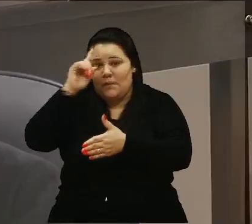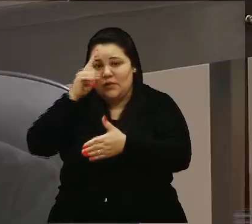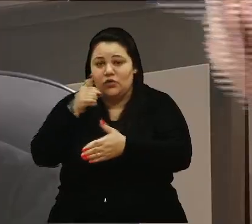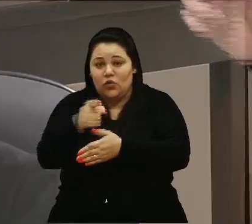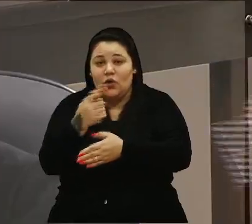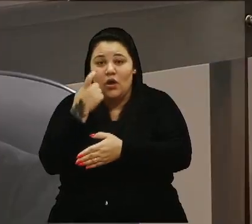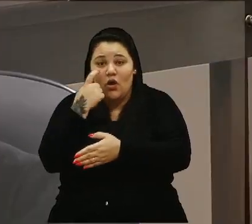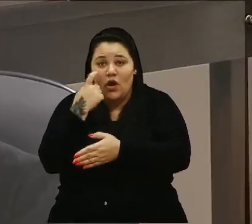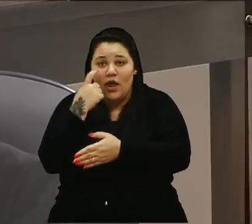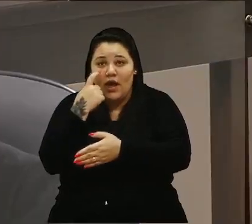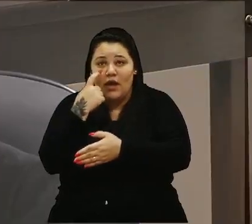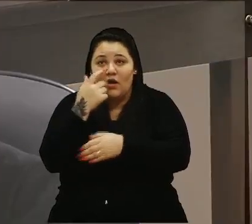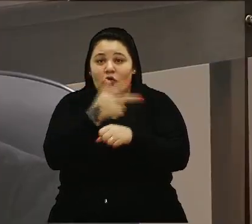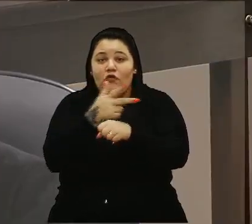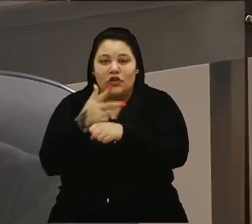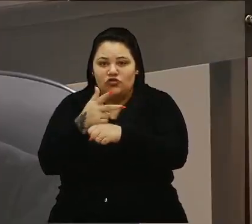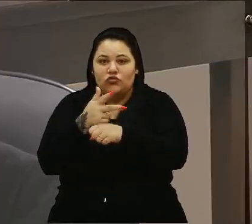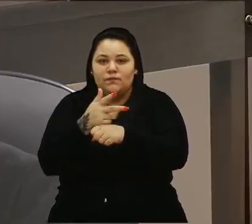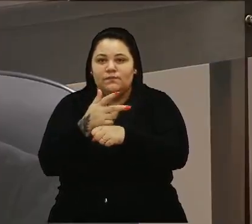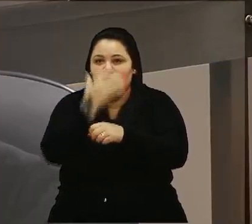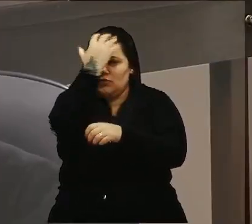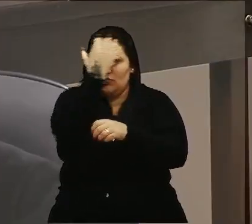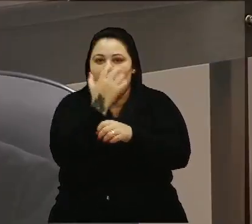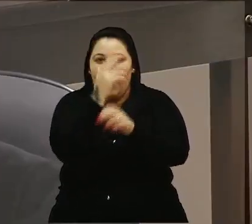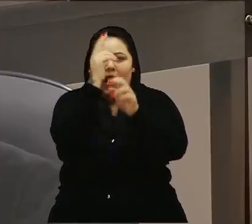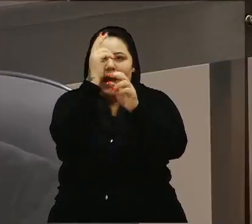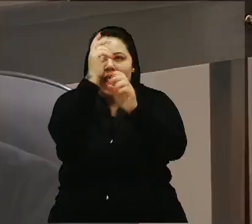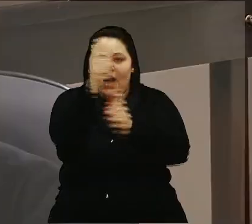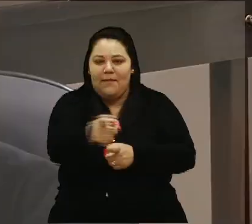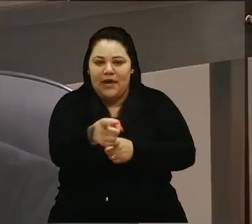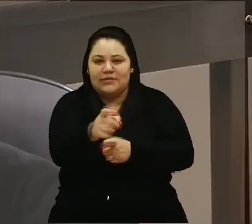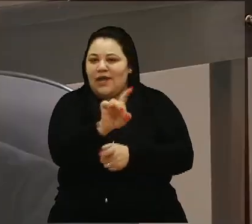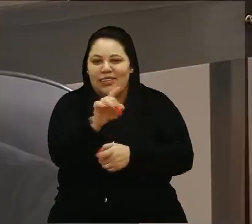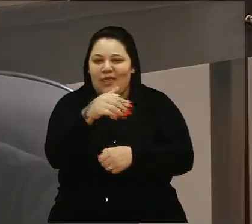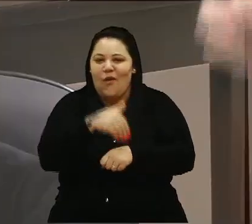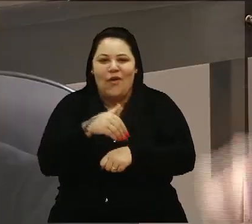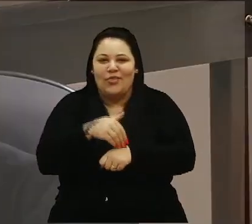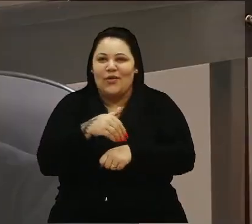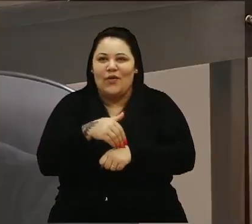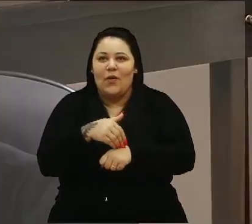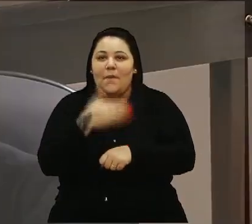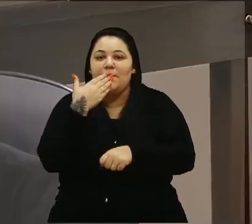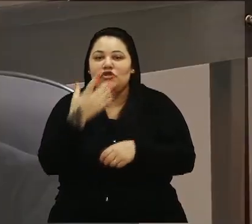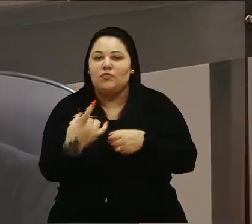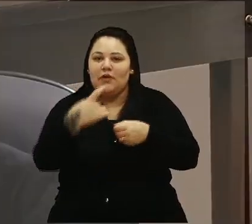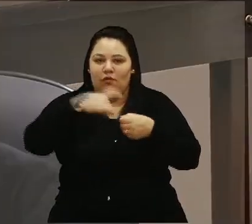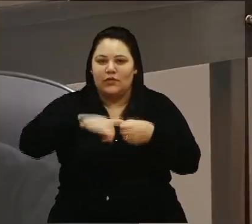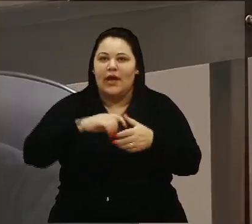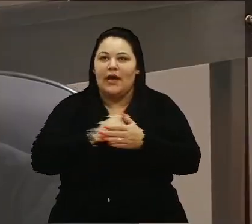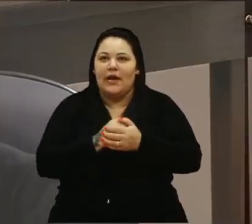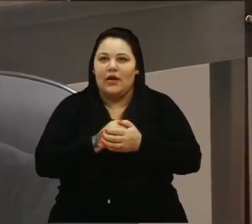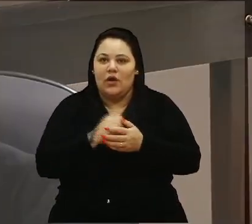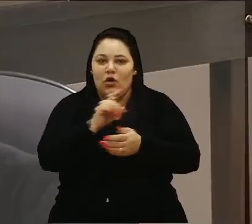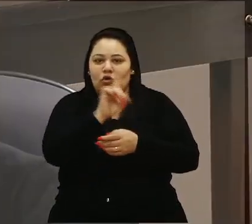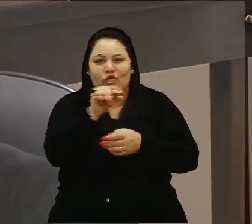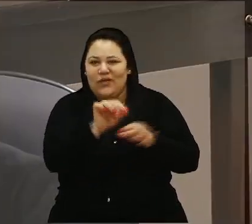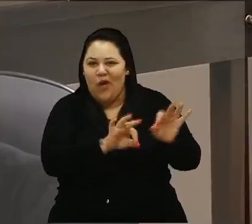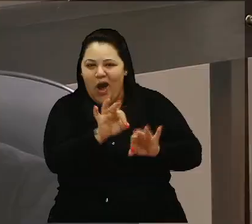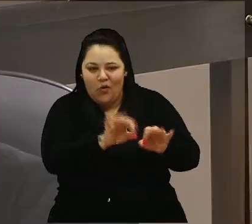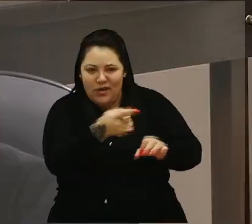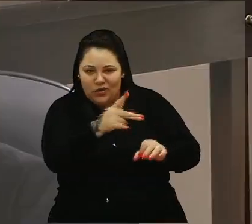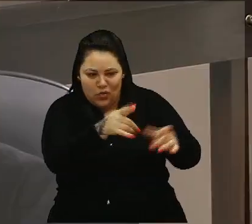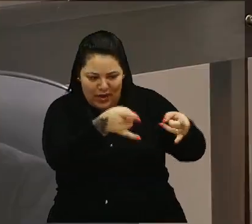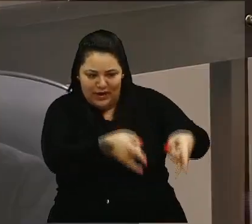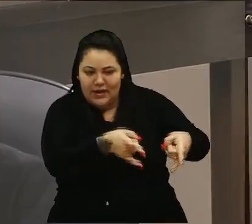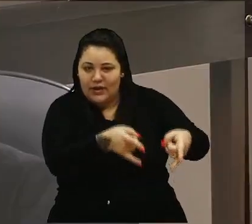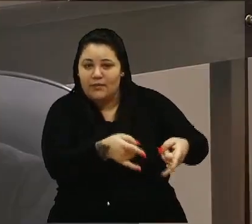Hamas, forçou ela agora lá. Não aguentou, pediu para voltar. Ô, pirralhinha, que tu não arruma a tua cama e quer fazer revolução. Primeiro começa